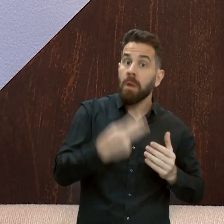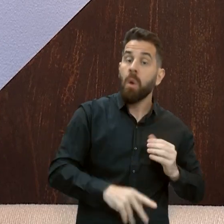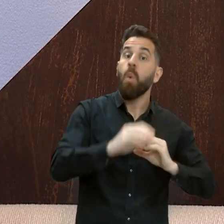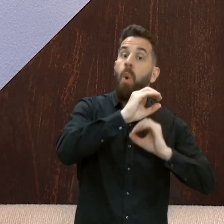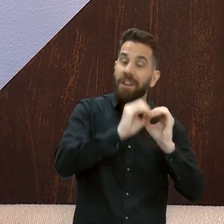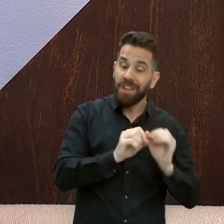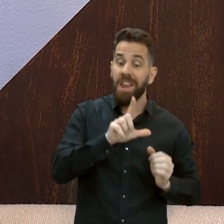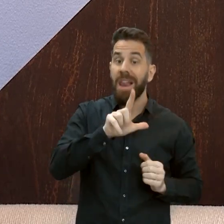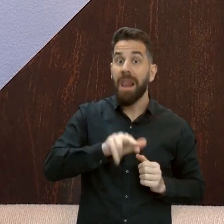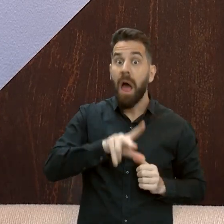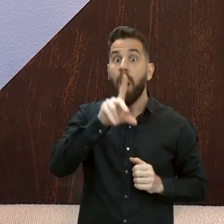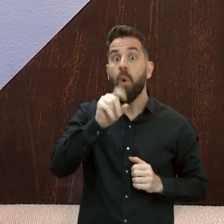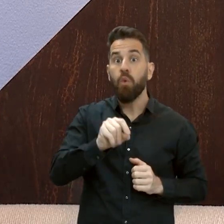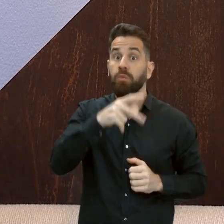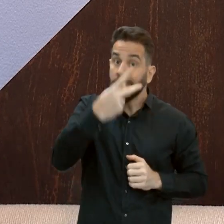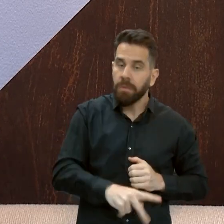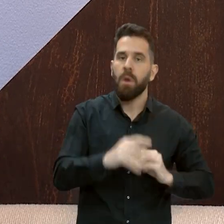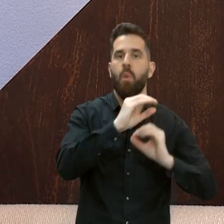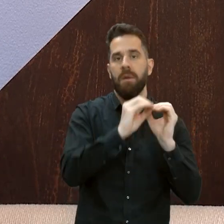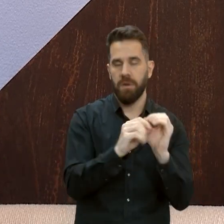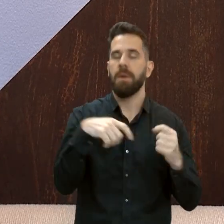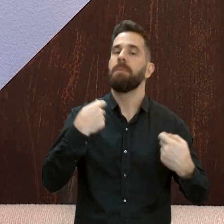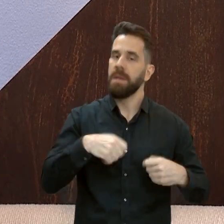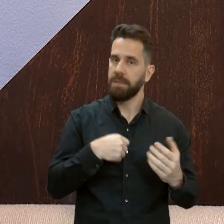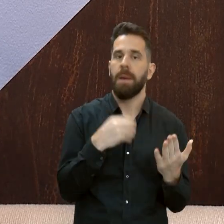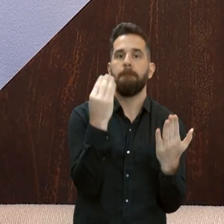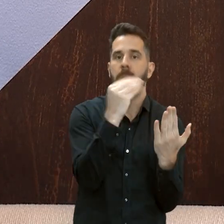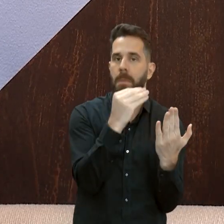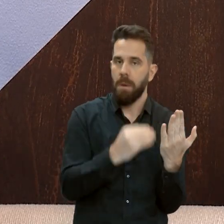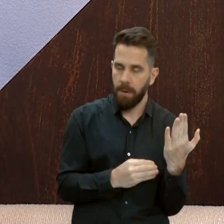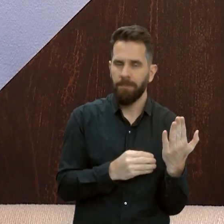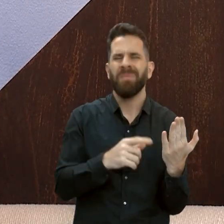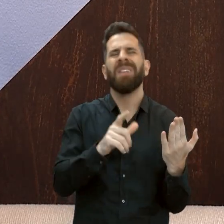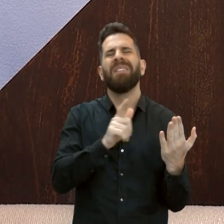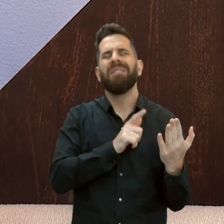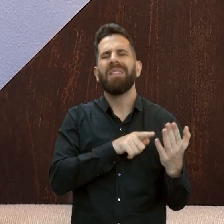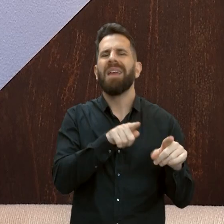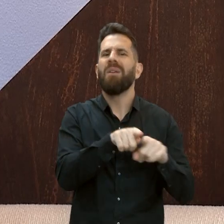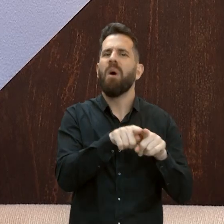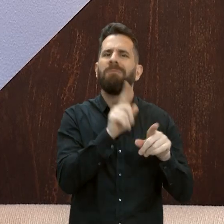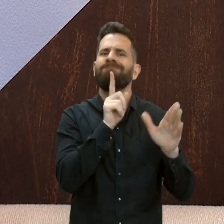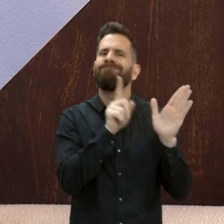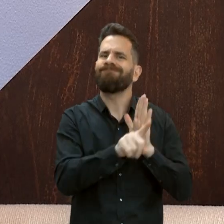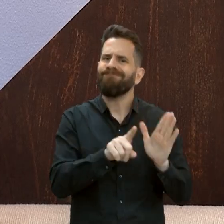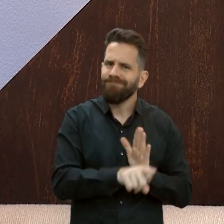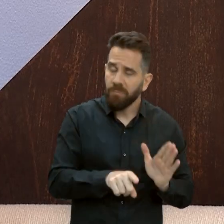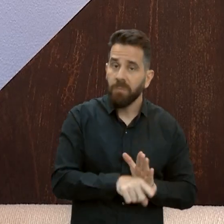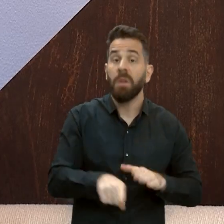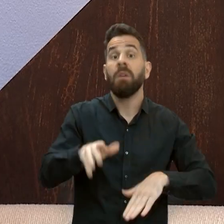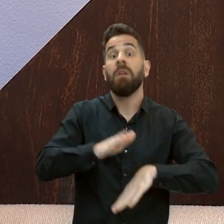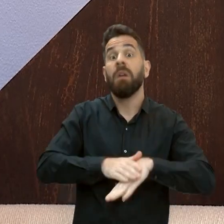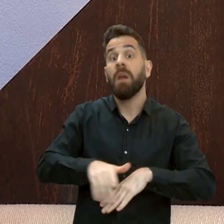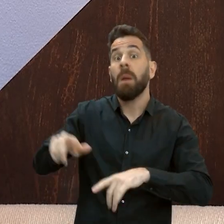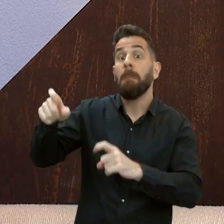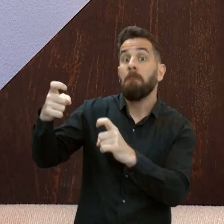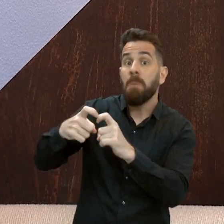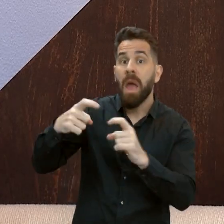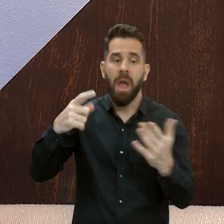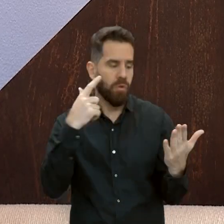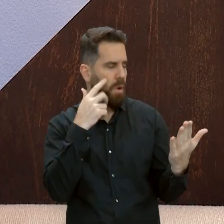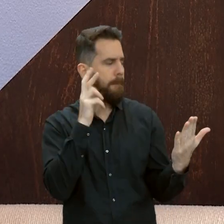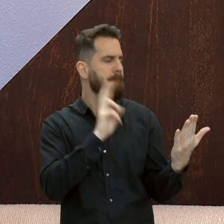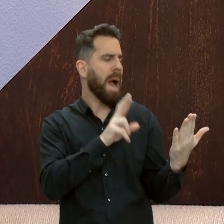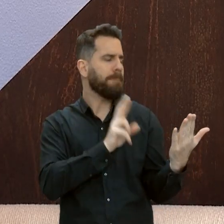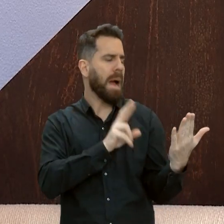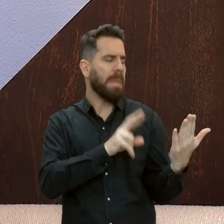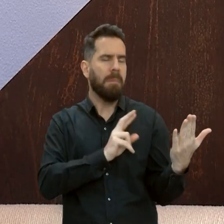UFG, que aí vem respondendo toda uma série de perguntas, é onde o médico vai especificar a deficiência do candidato, né,